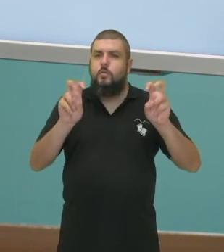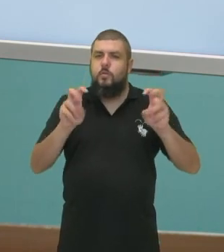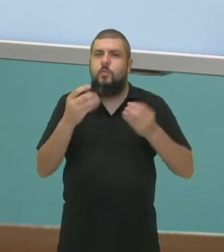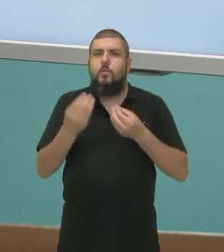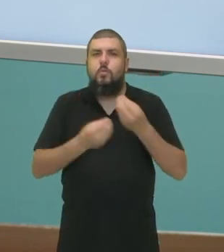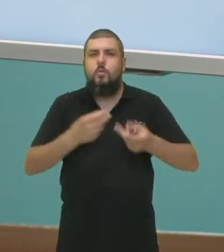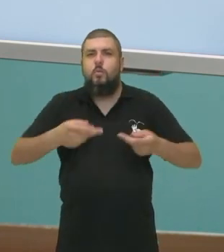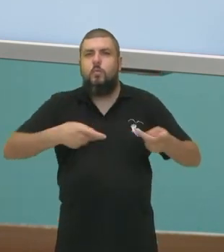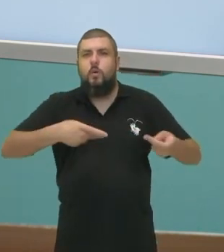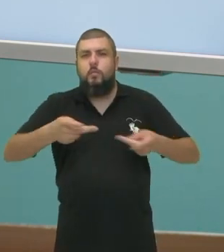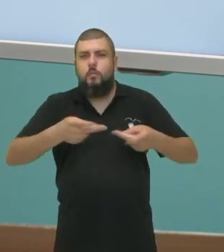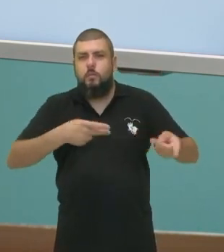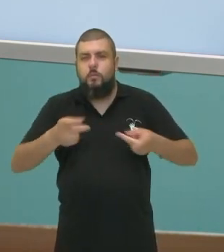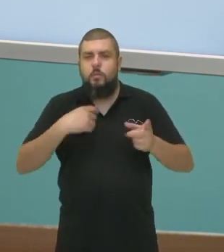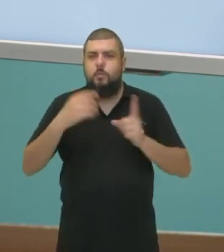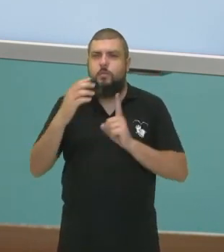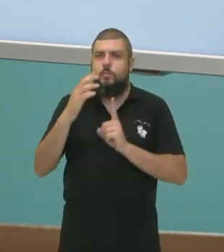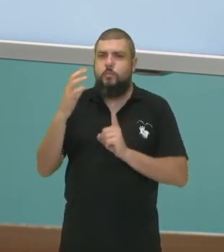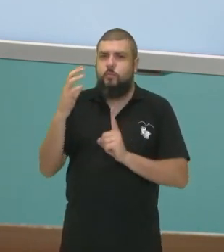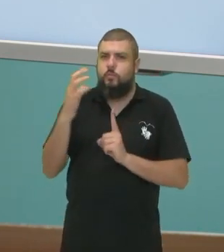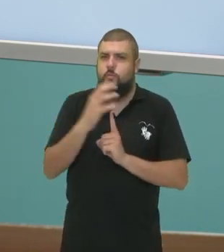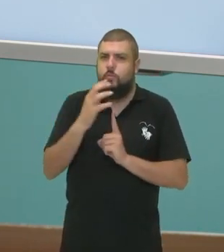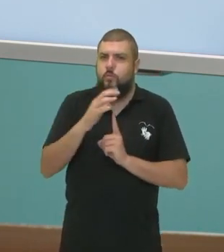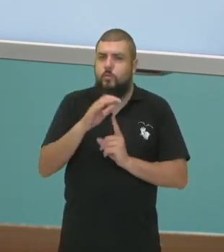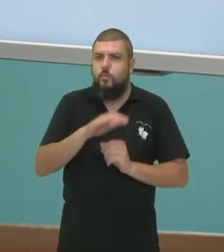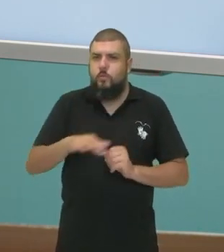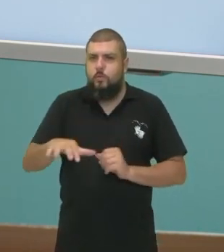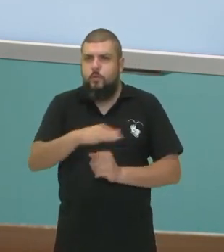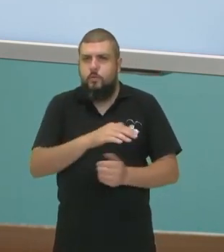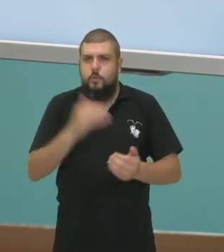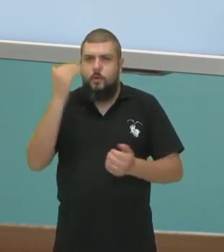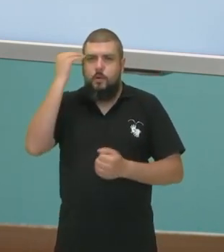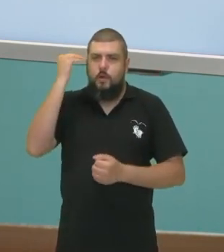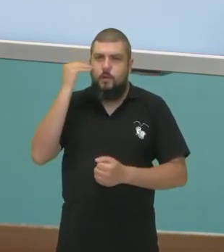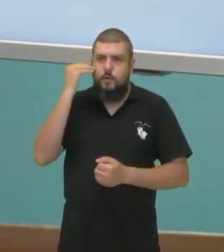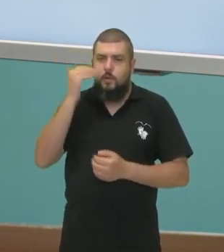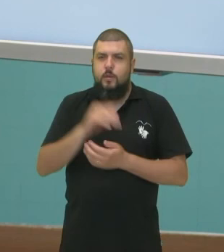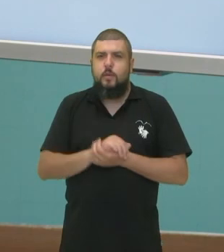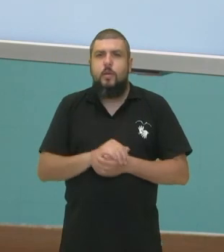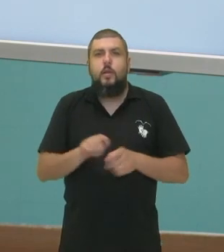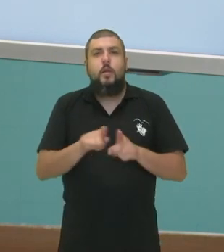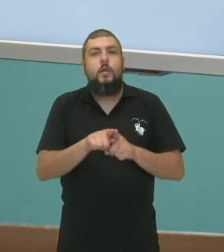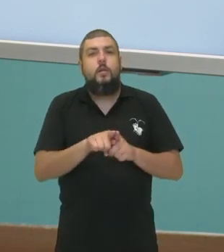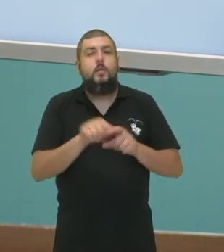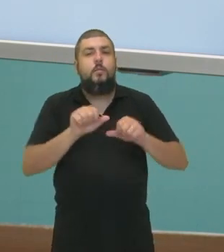seus impactos na identidade dos adolescentes, a mudança da moda ao longo dos